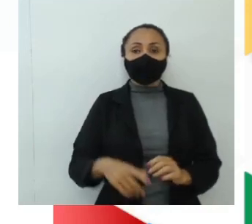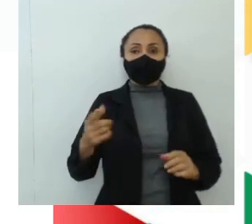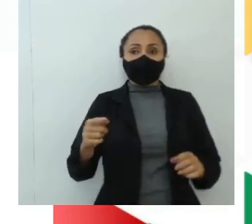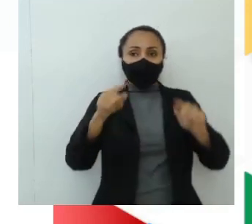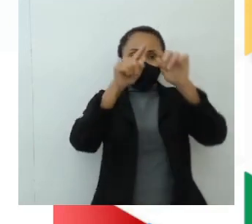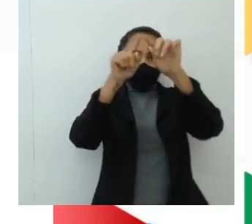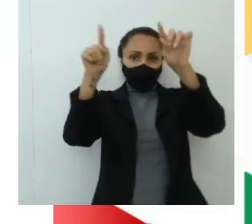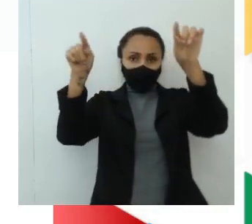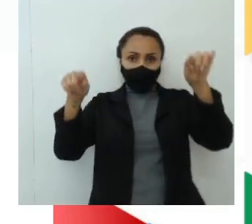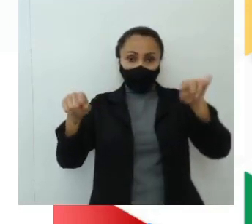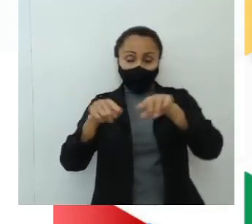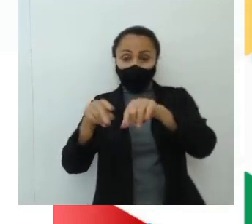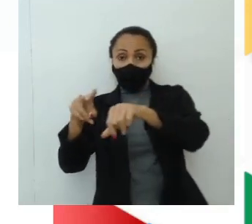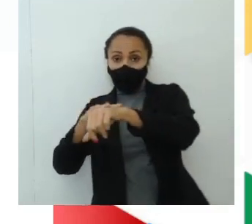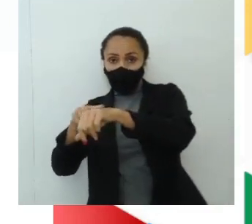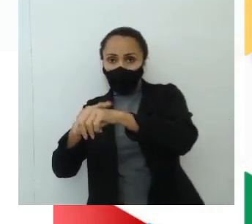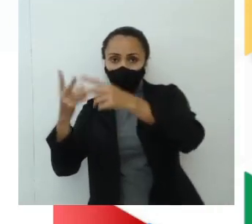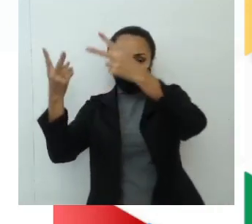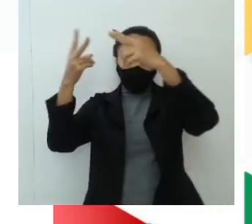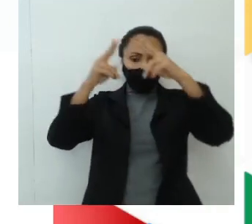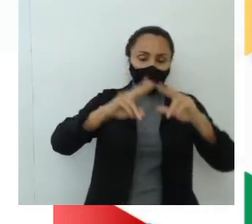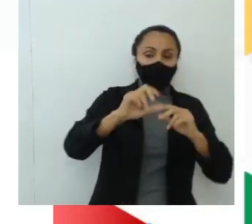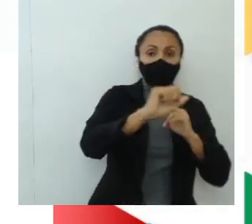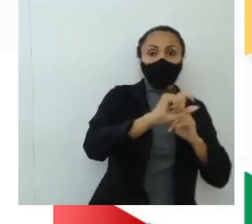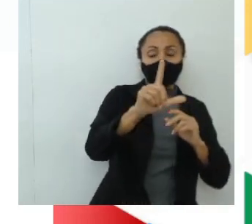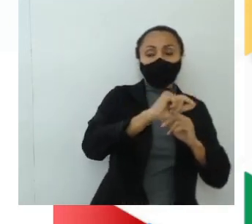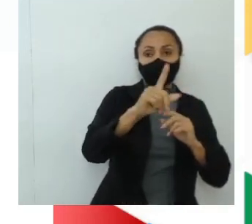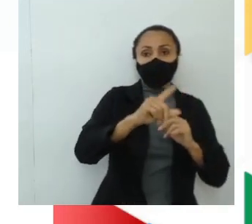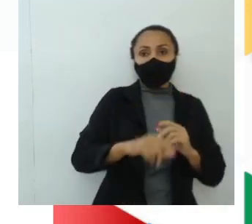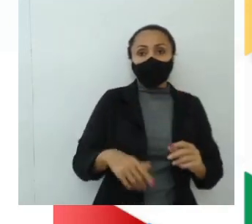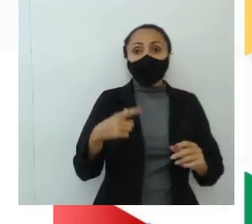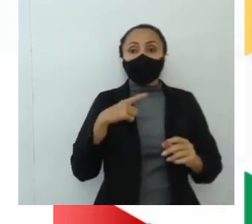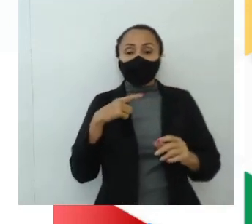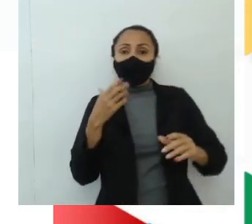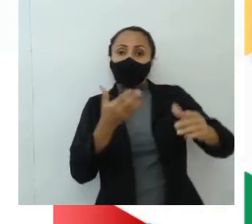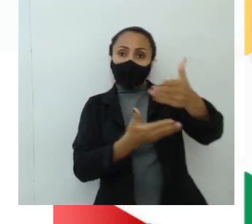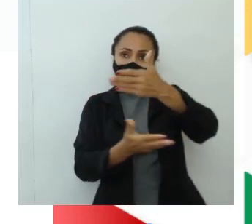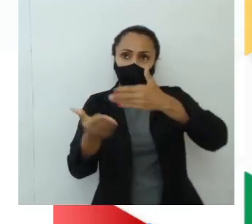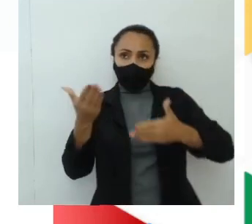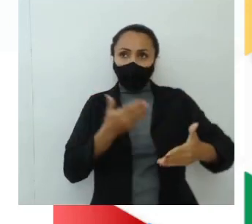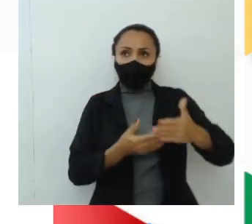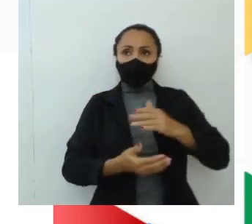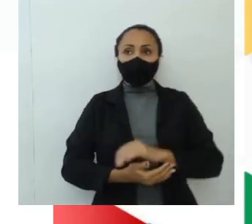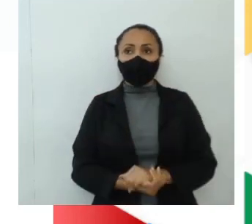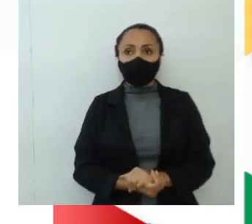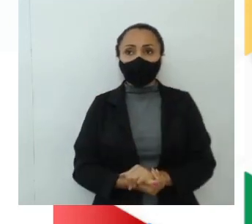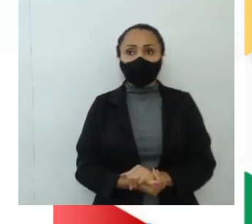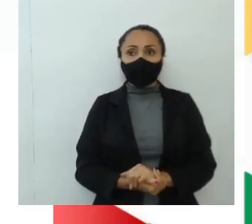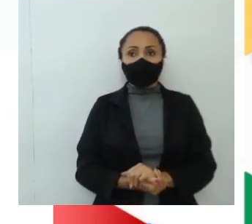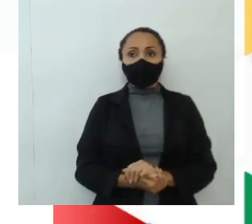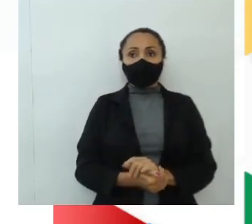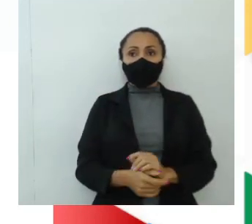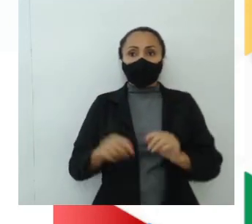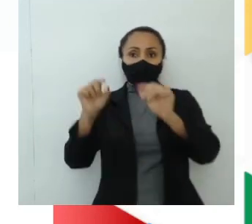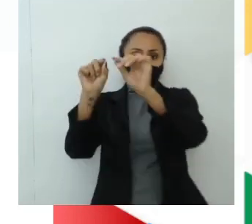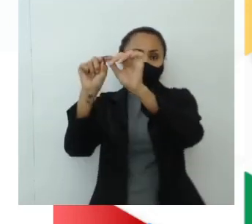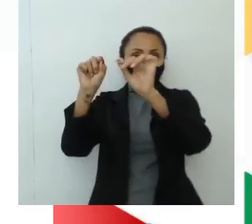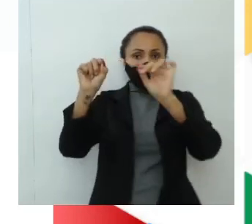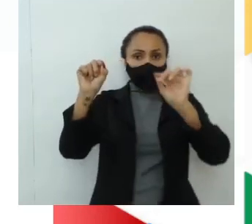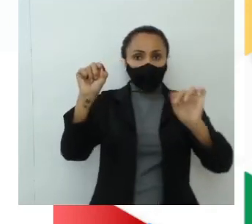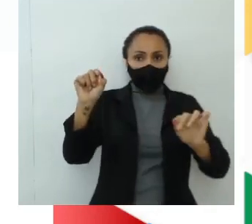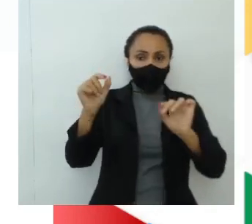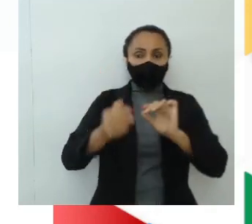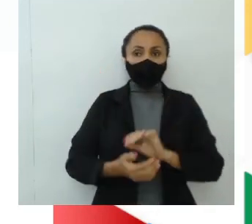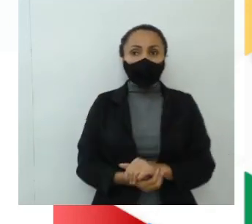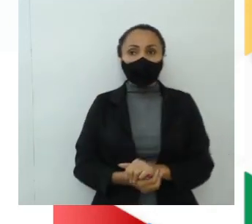um verdinho e um azul, do qual vai ter essa relação, tá? Esses são os pares ordenados. No